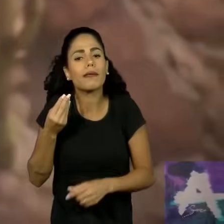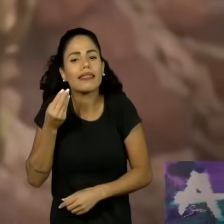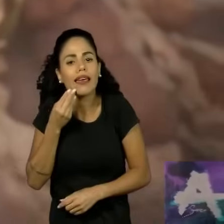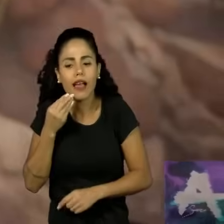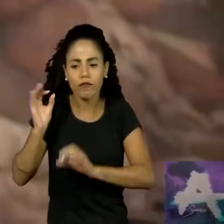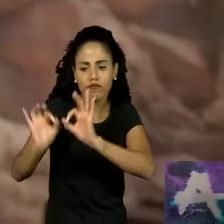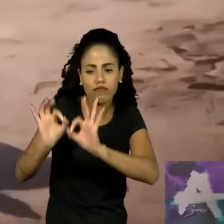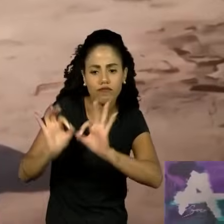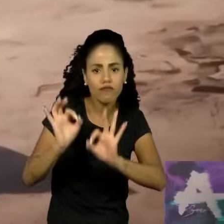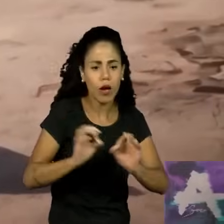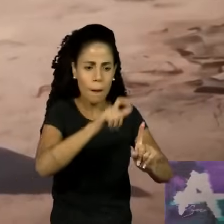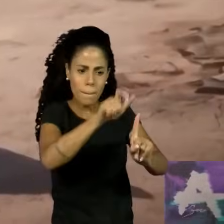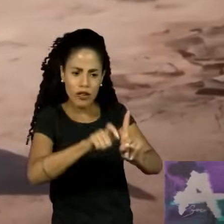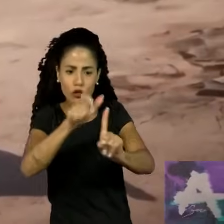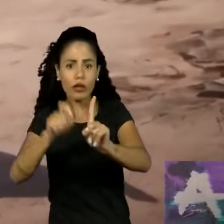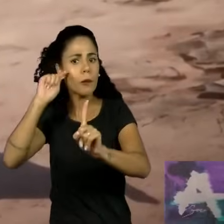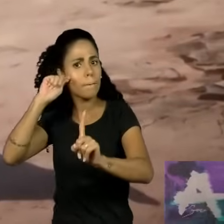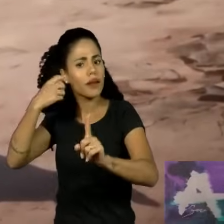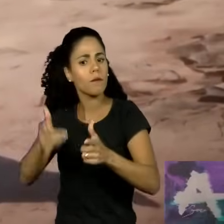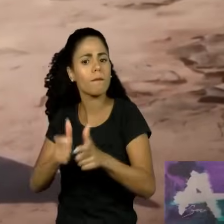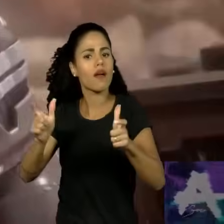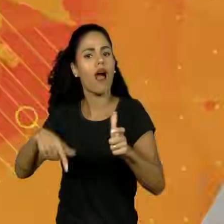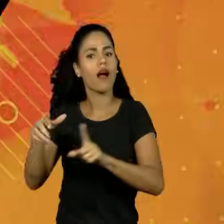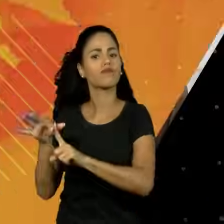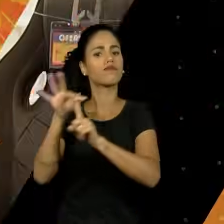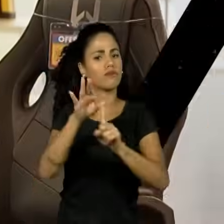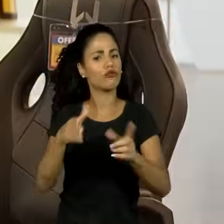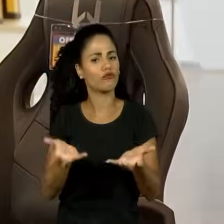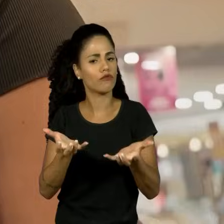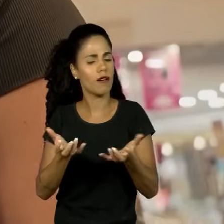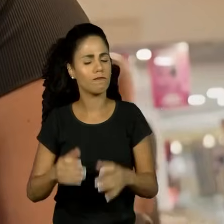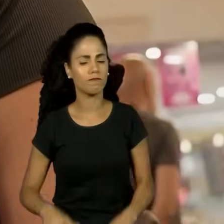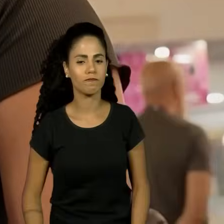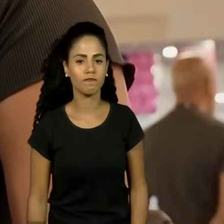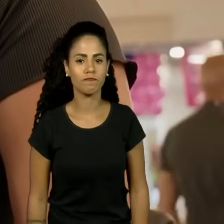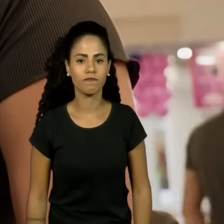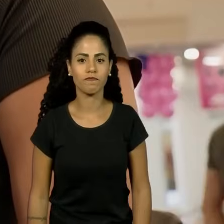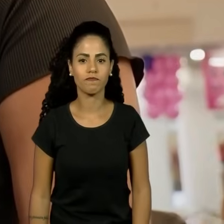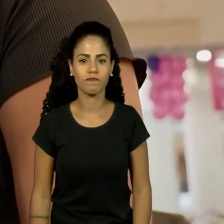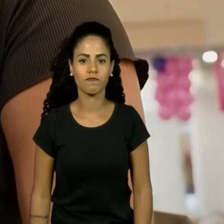colocar personagens negros como protagonistas.